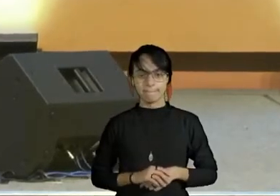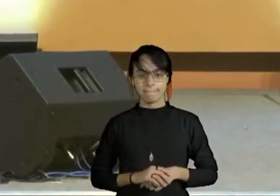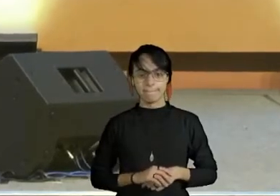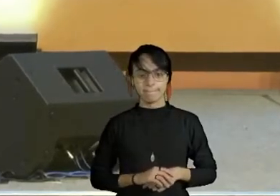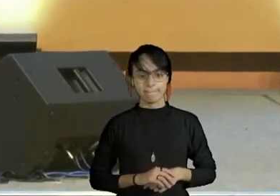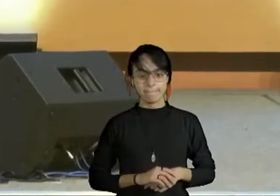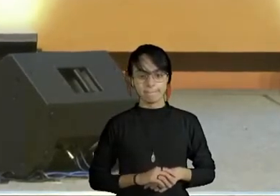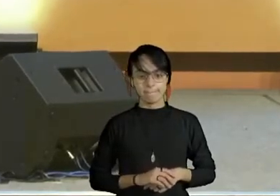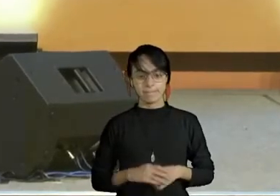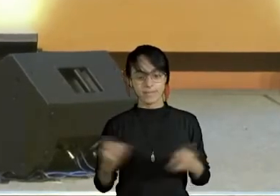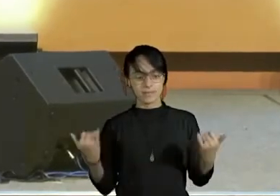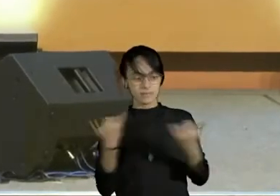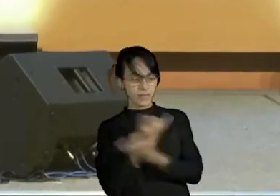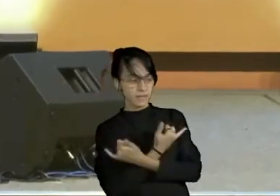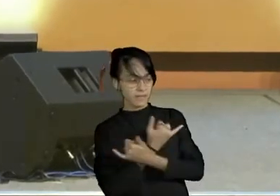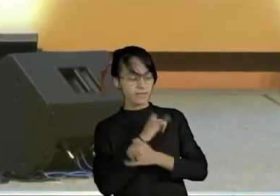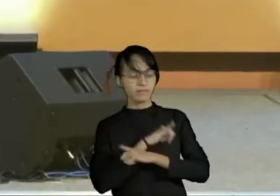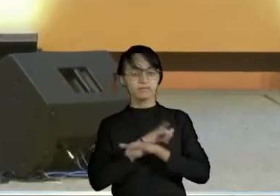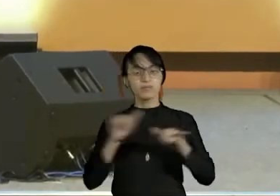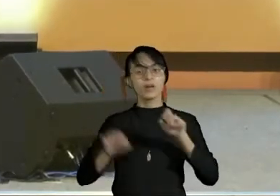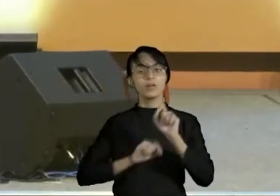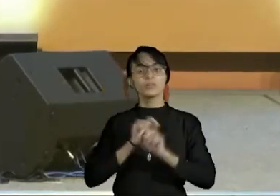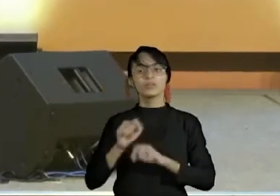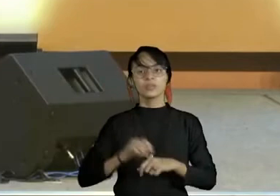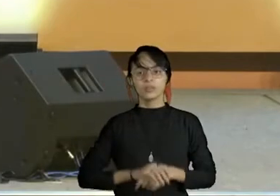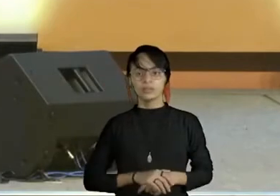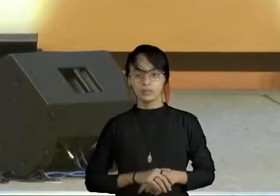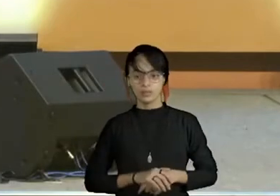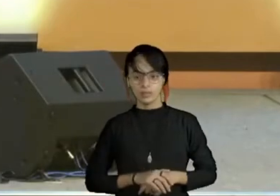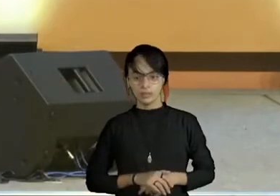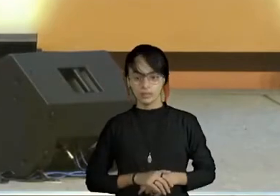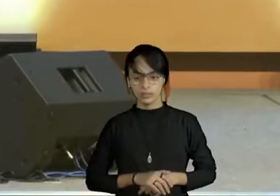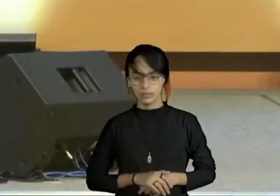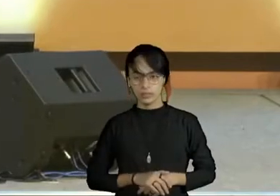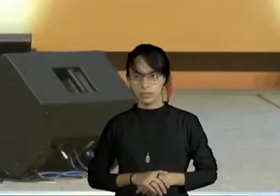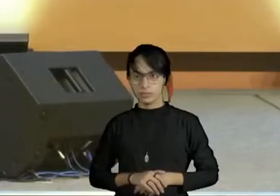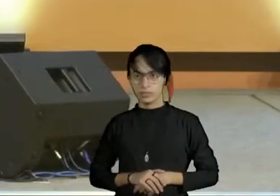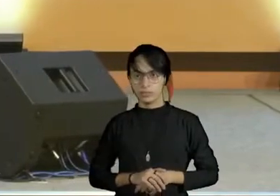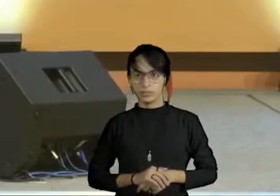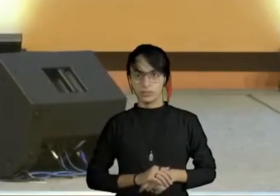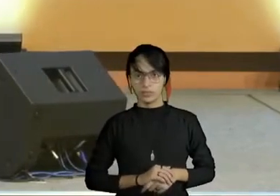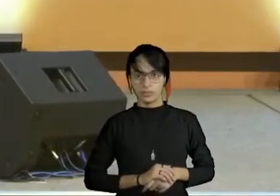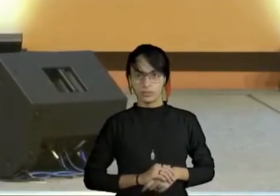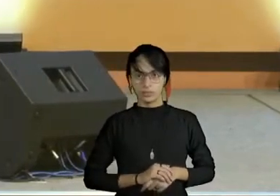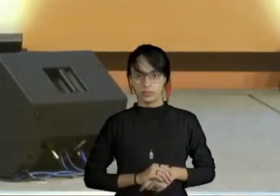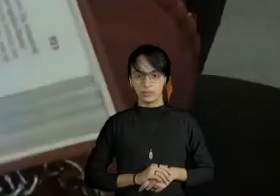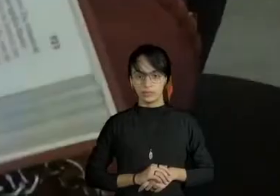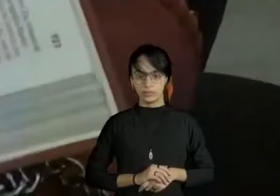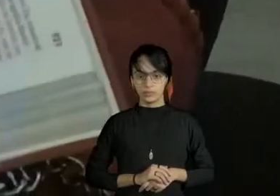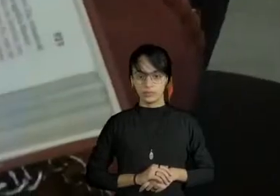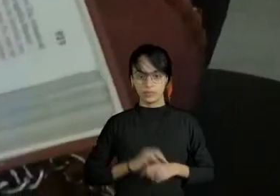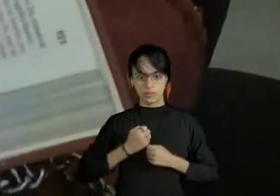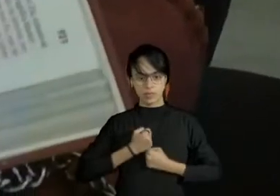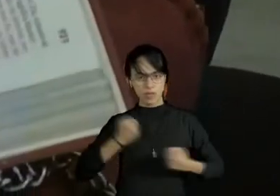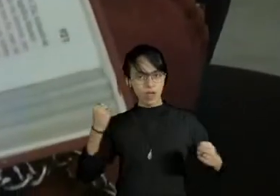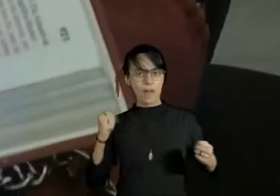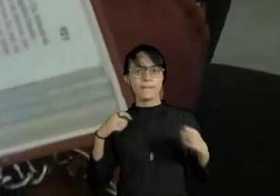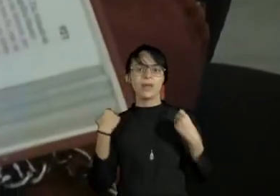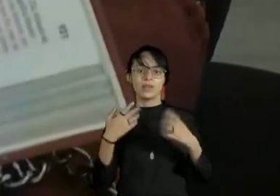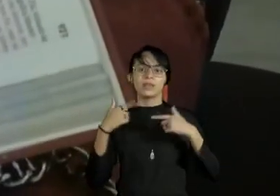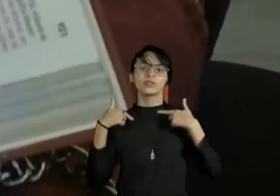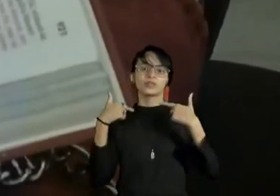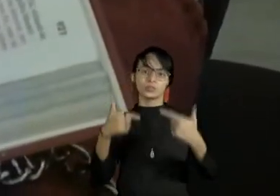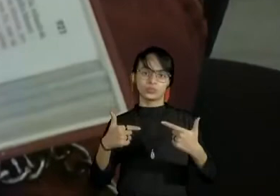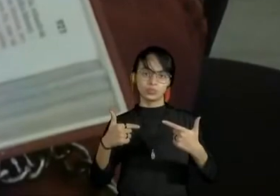Disseram uns aos outros, não rasguemos, mas lancemos sorte sobre